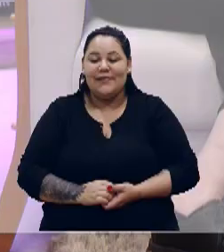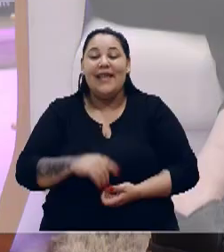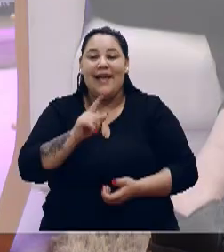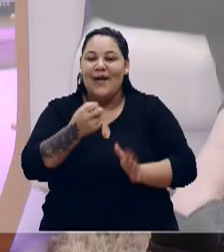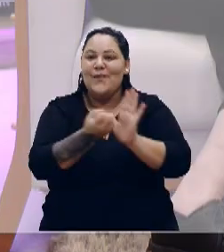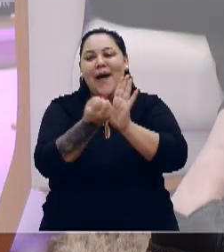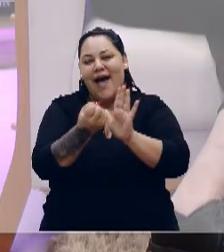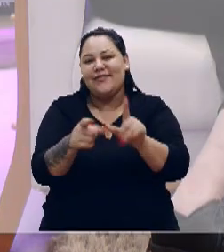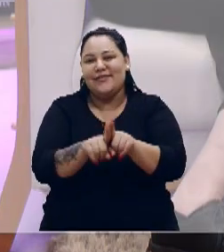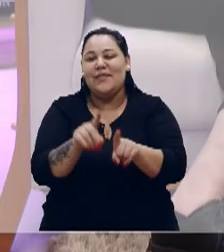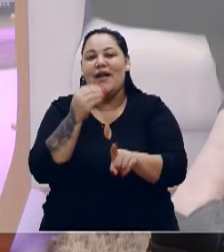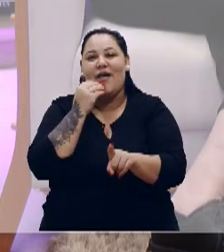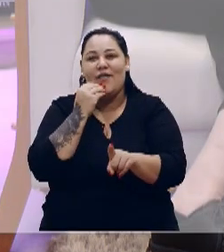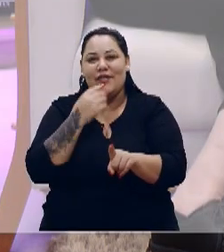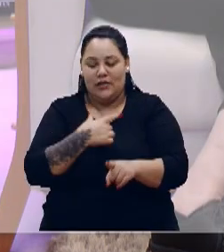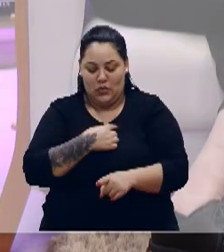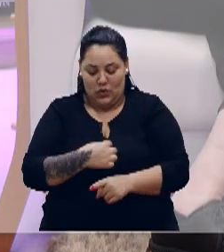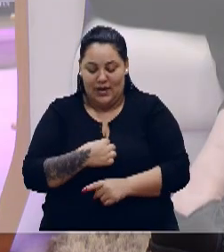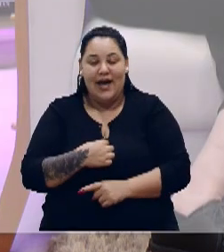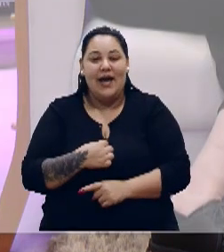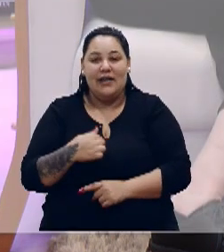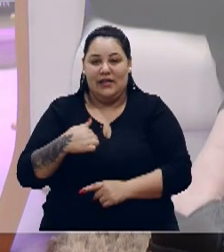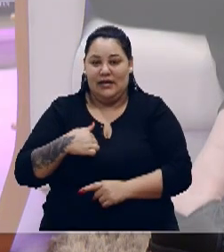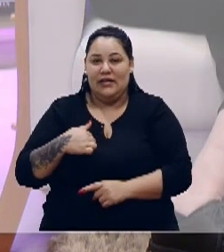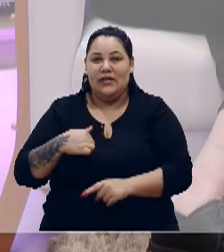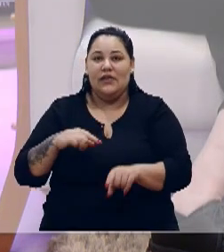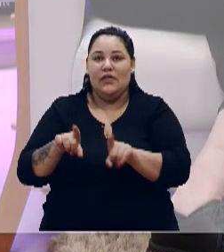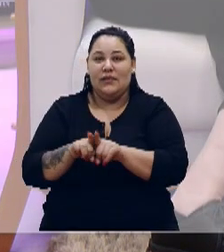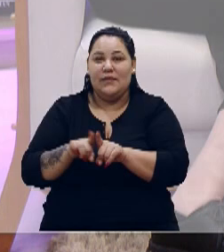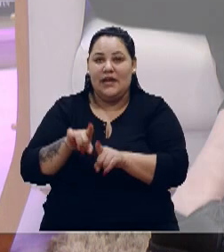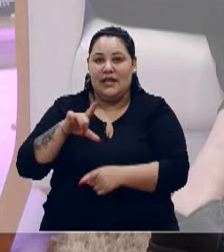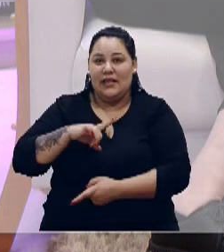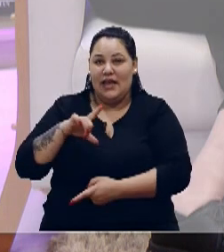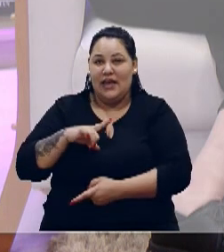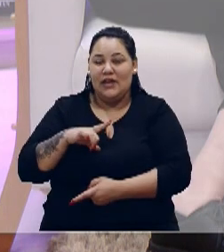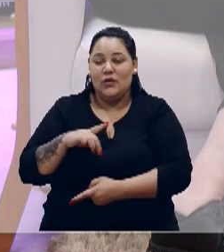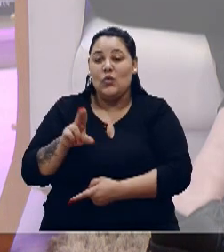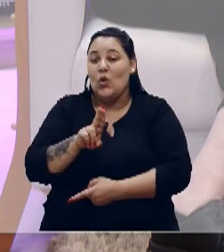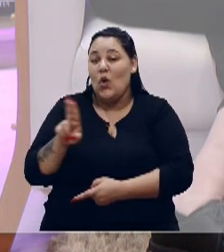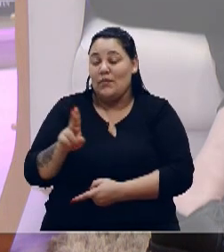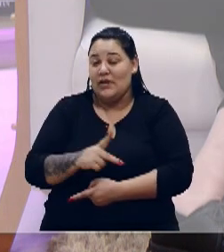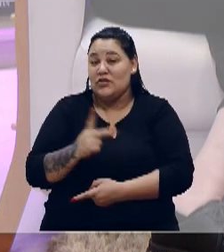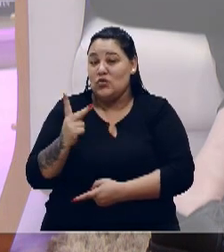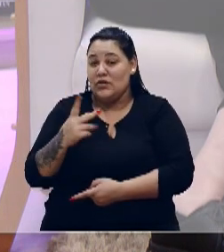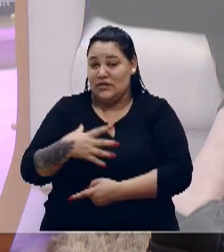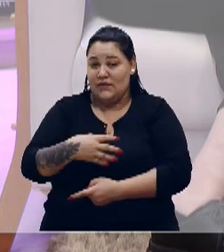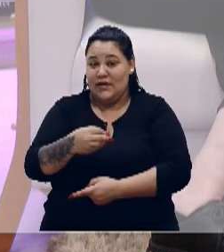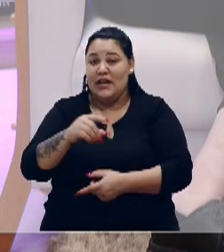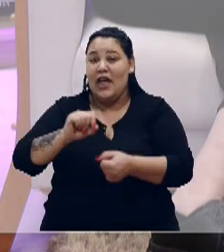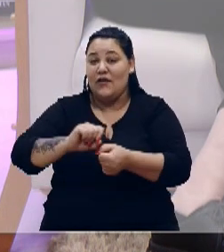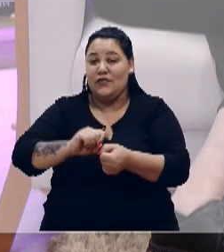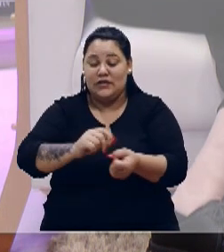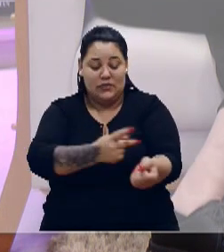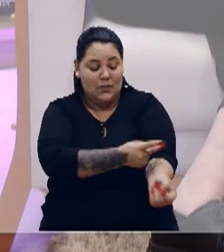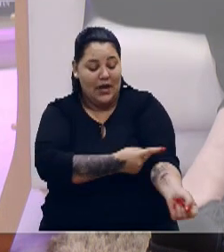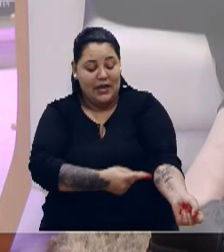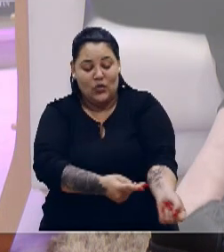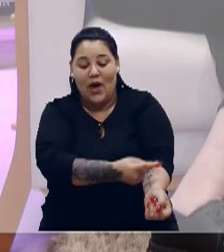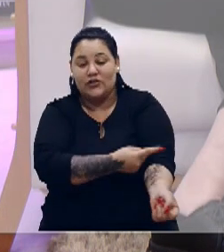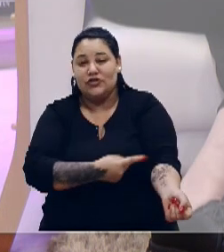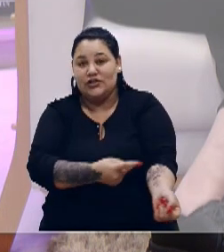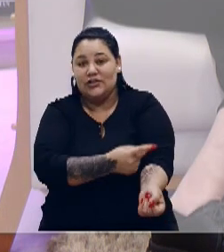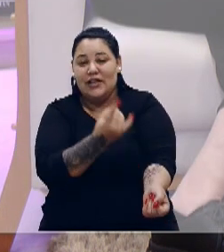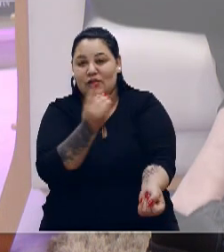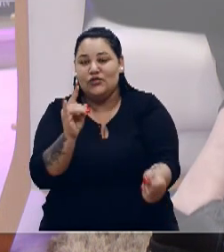além do colarzinho também que eu tenho com o nome das duas, da Madalena e da Catarina, eu fiz uma tatuagem com a última foto que a gente